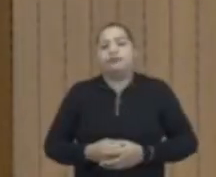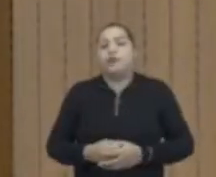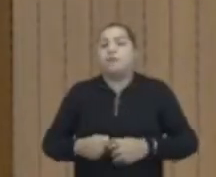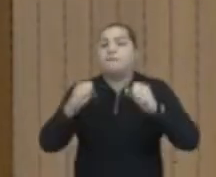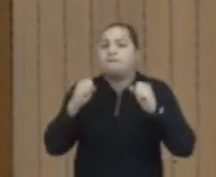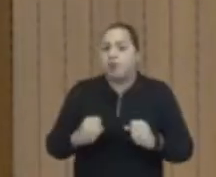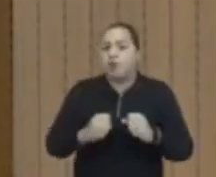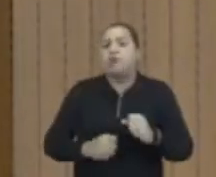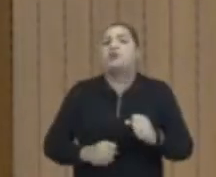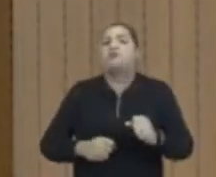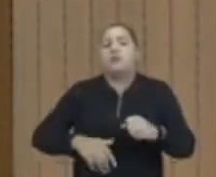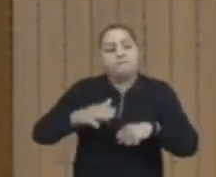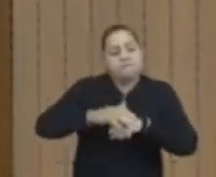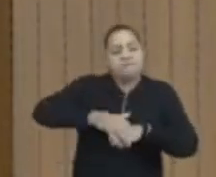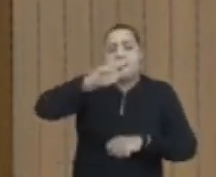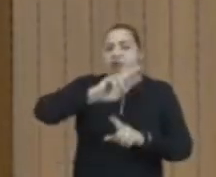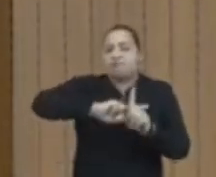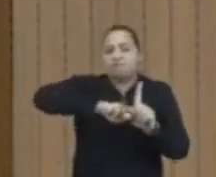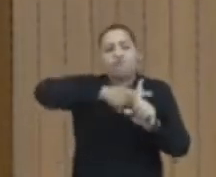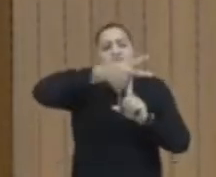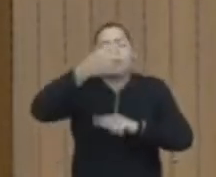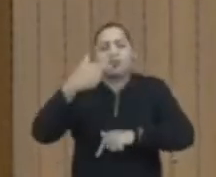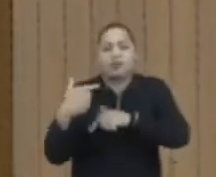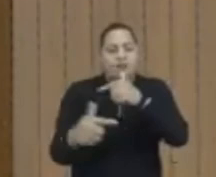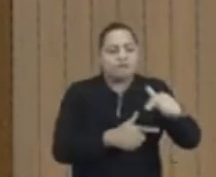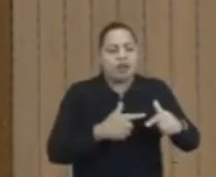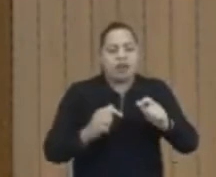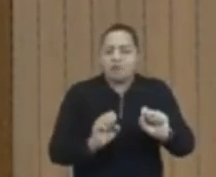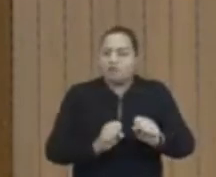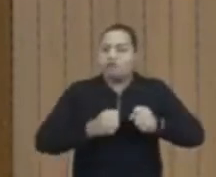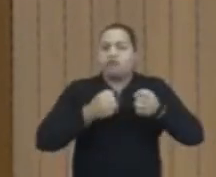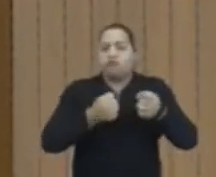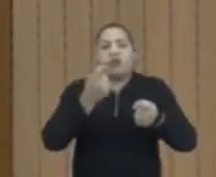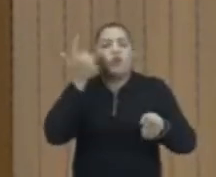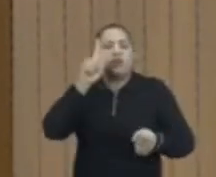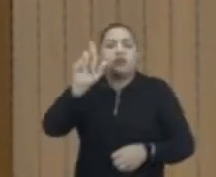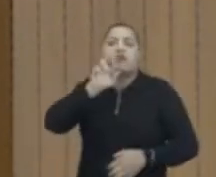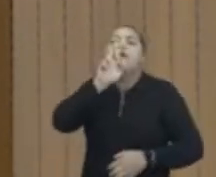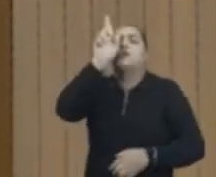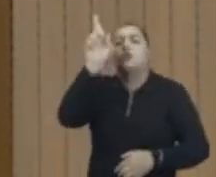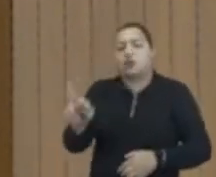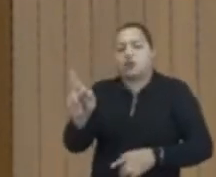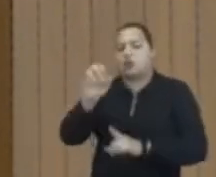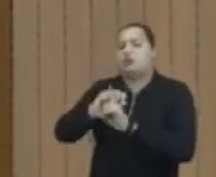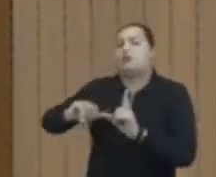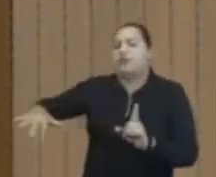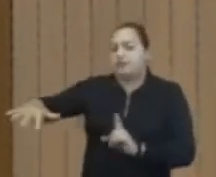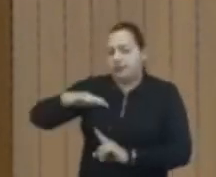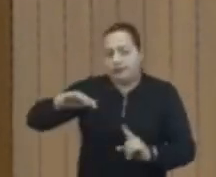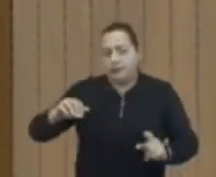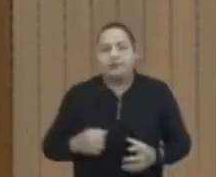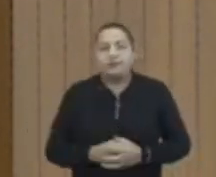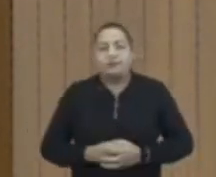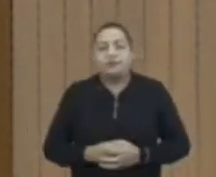multiplicar muitas vezes todos os resultados já obtidos. Recebam, colegas do